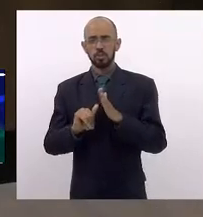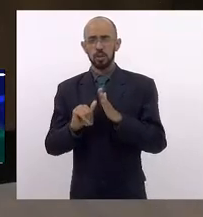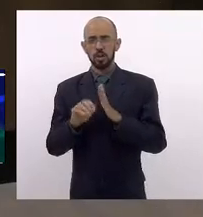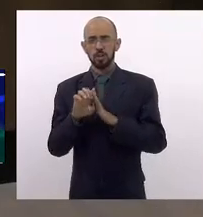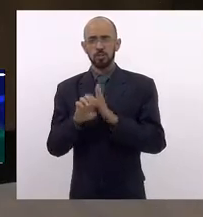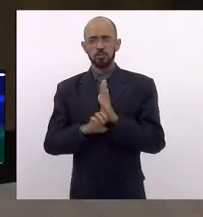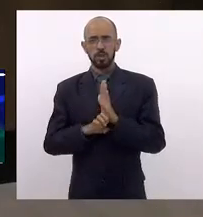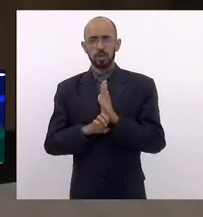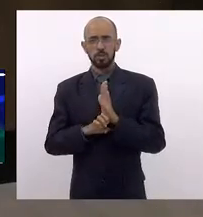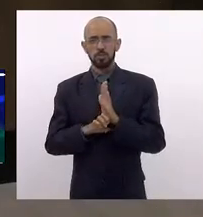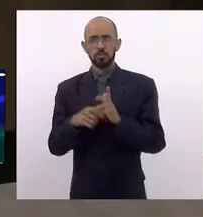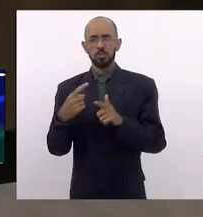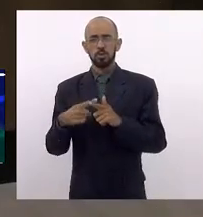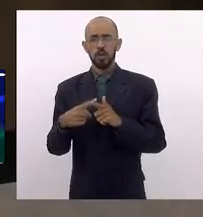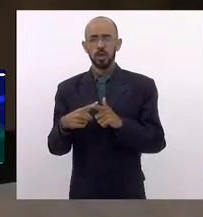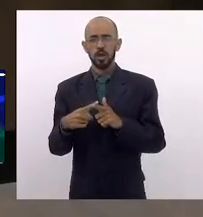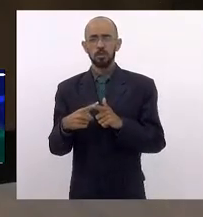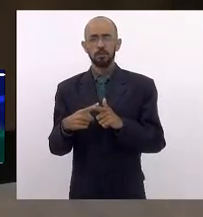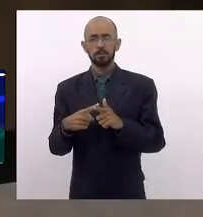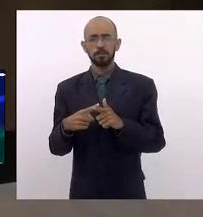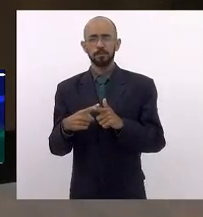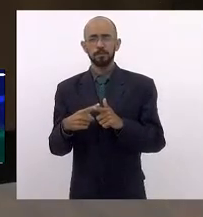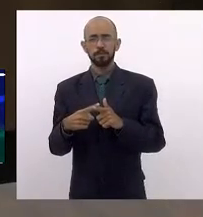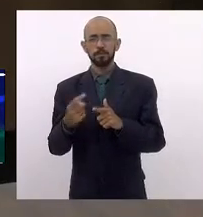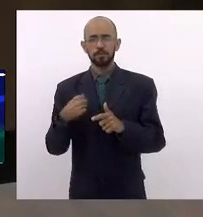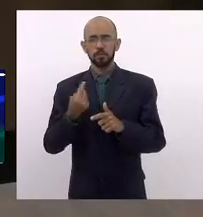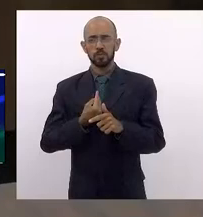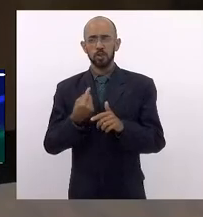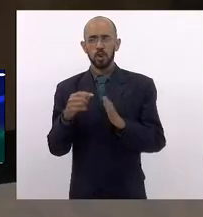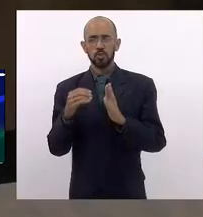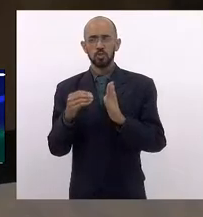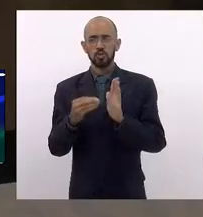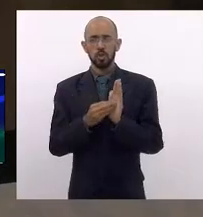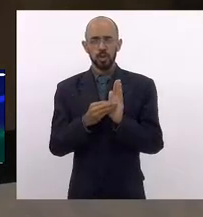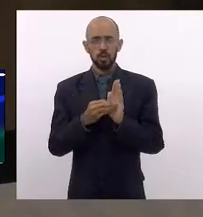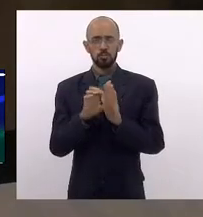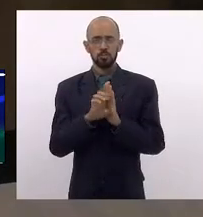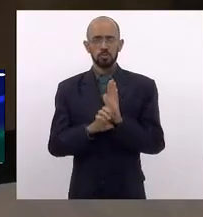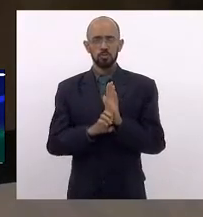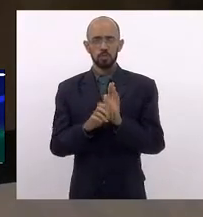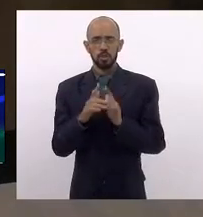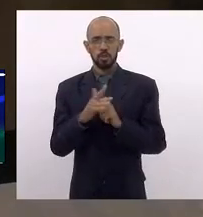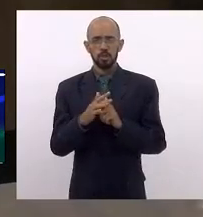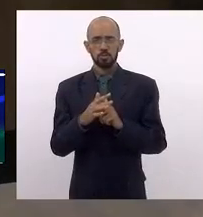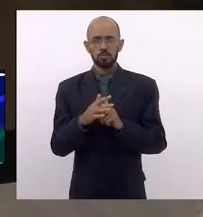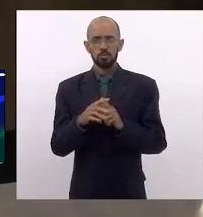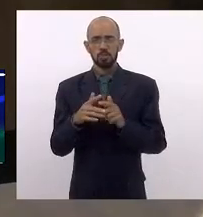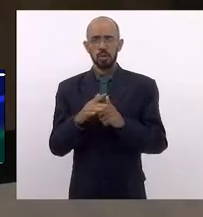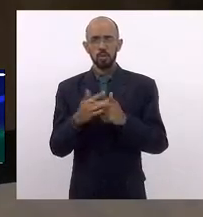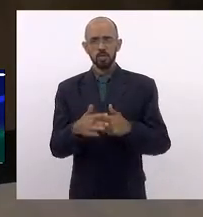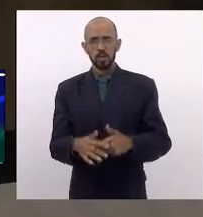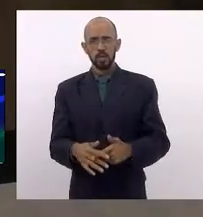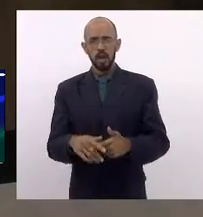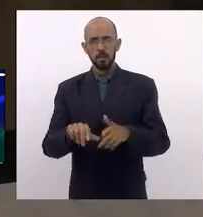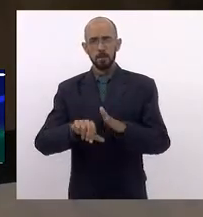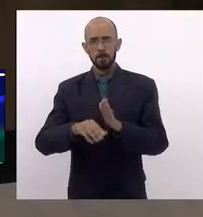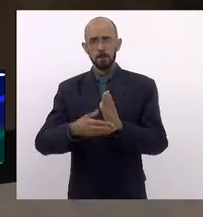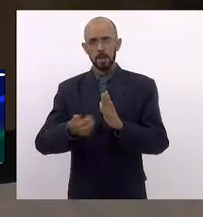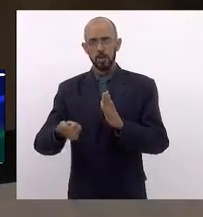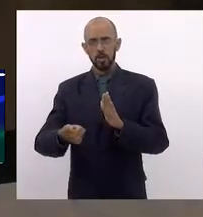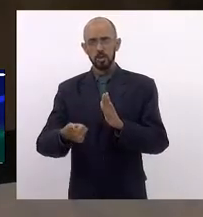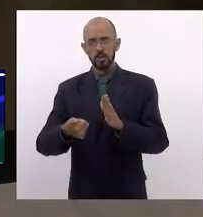nossa linha todo dia é só porque se o presidente nós colocamos em para qualificar o projeto a Participação Popular